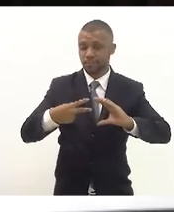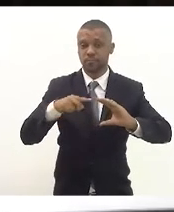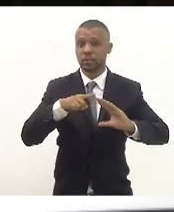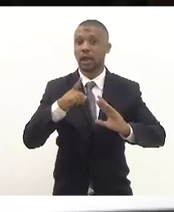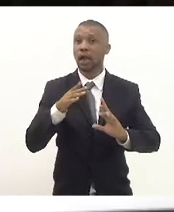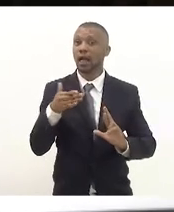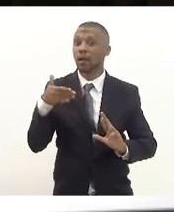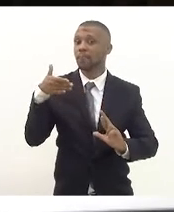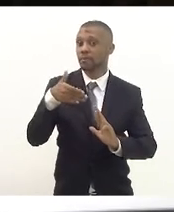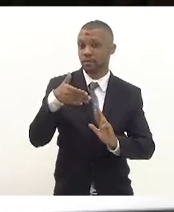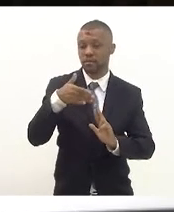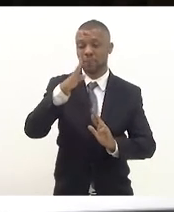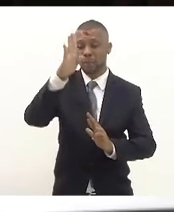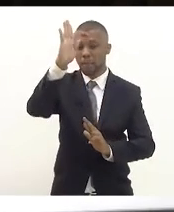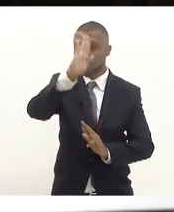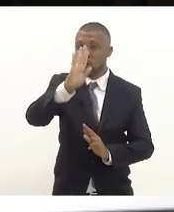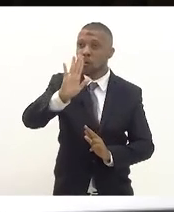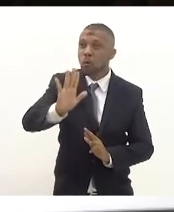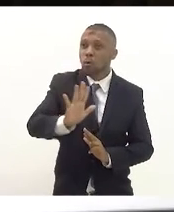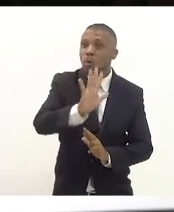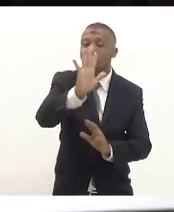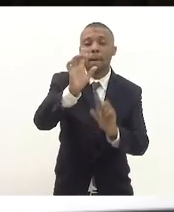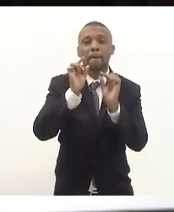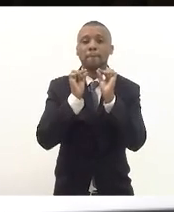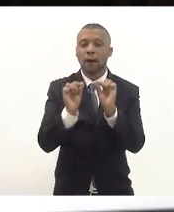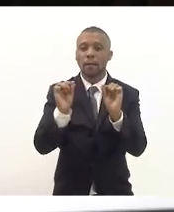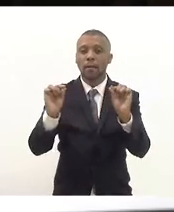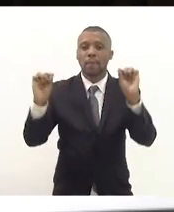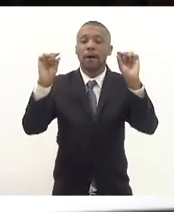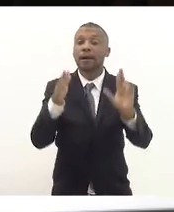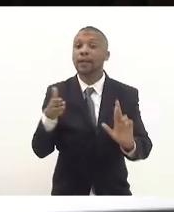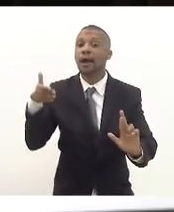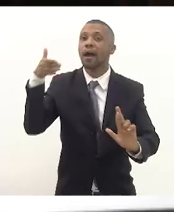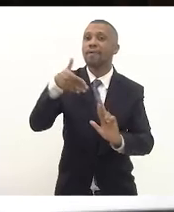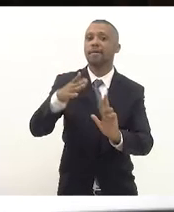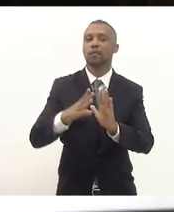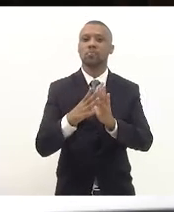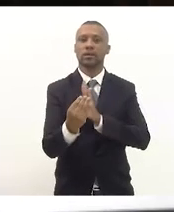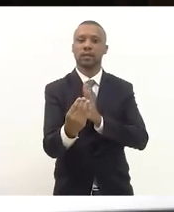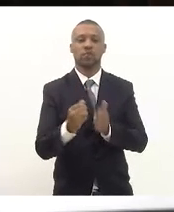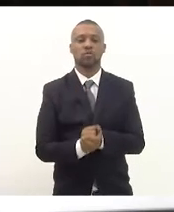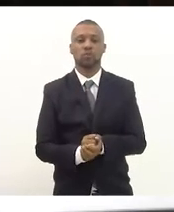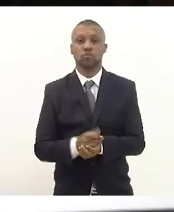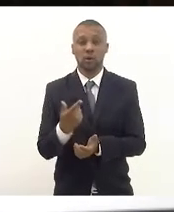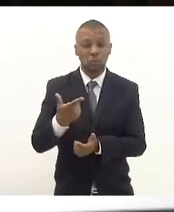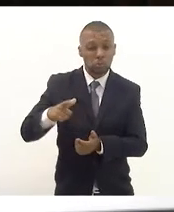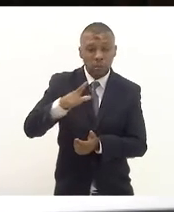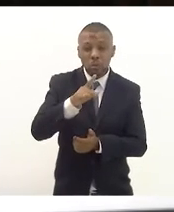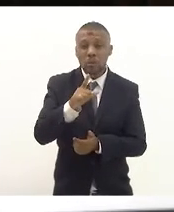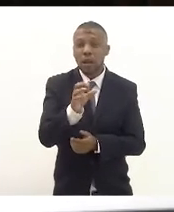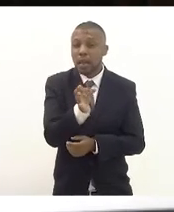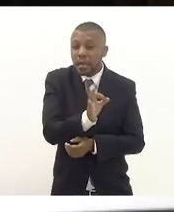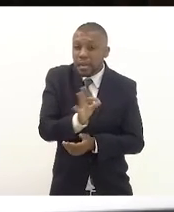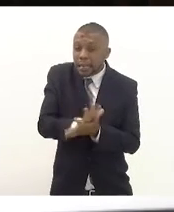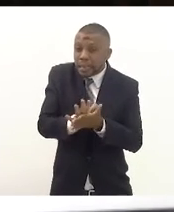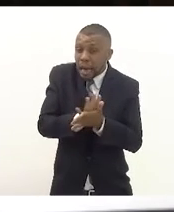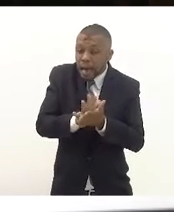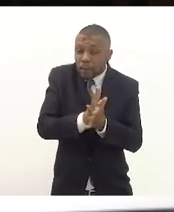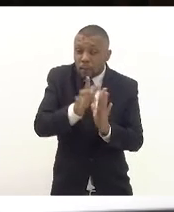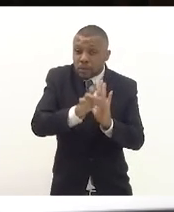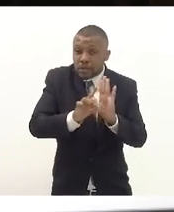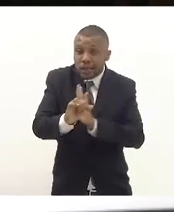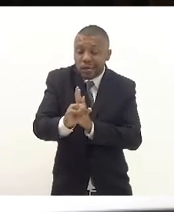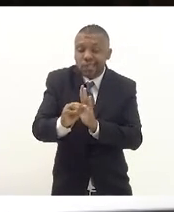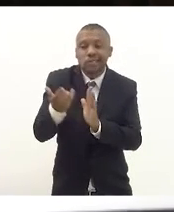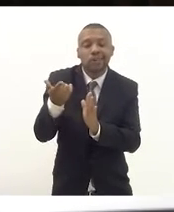exemplo para o país exemplo para o país mas não tem o melhor uma matéria engavetada não tem um